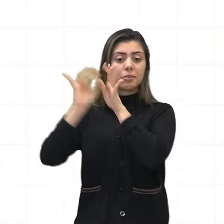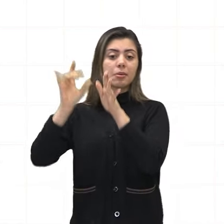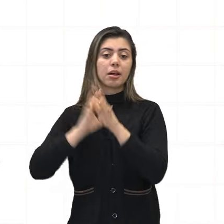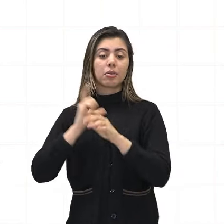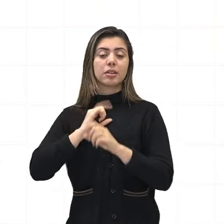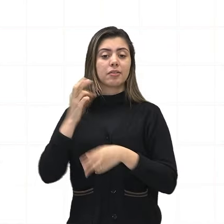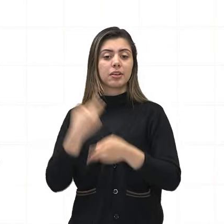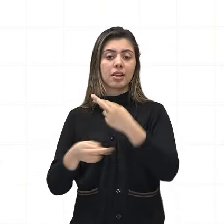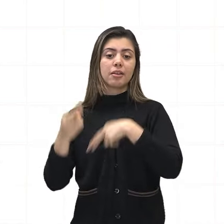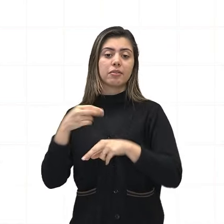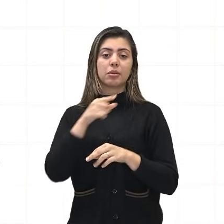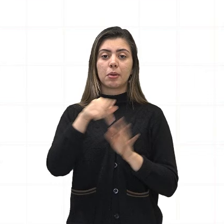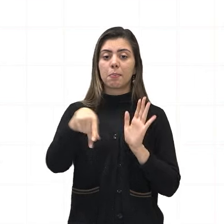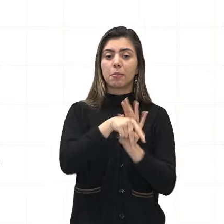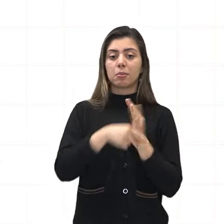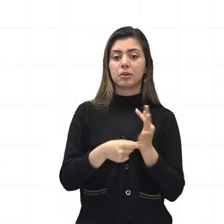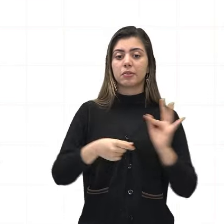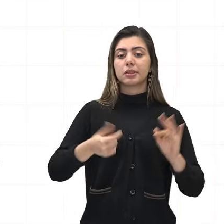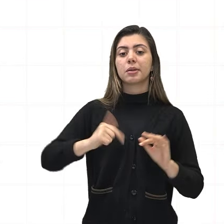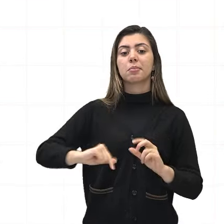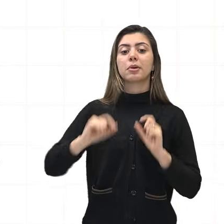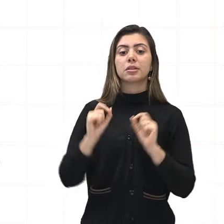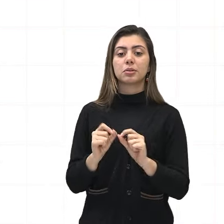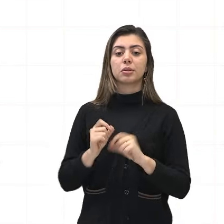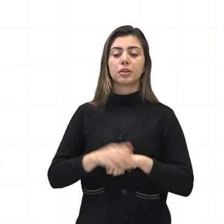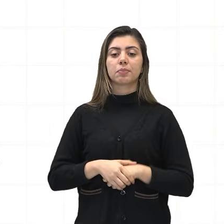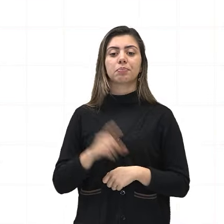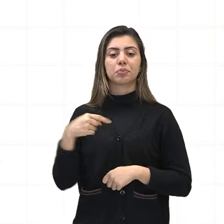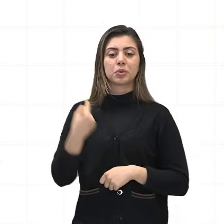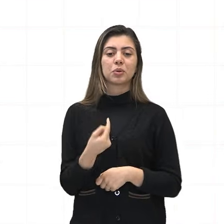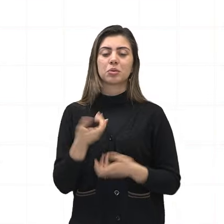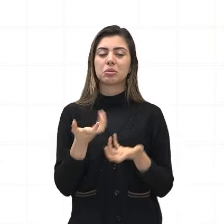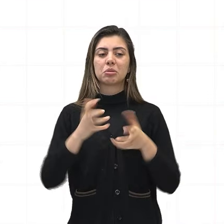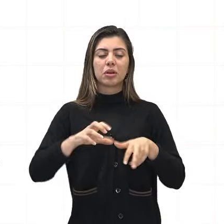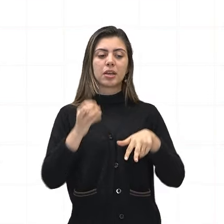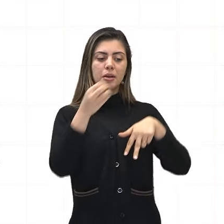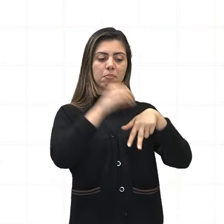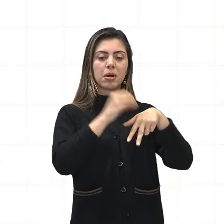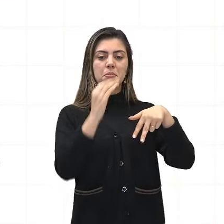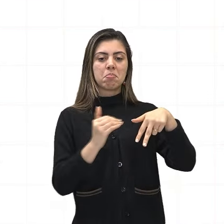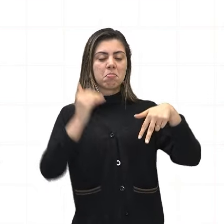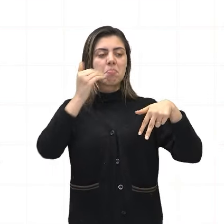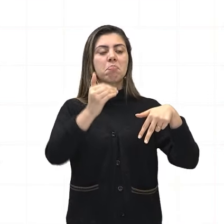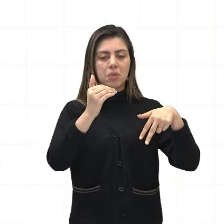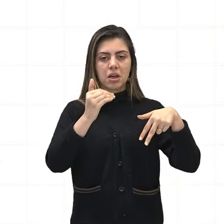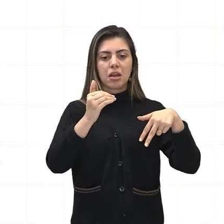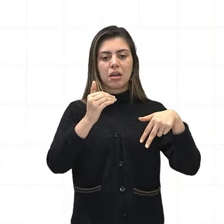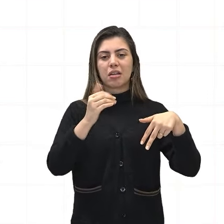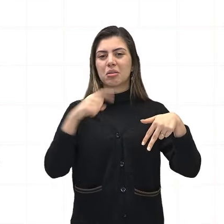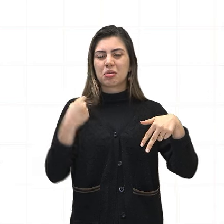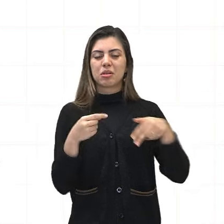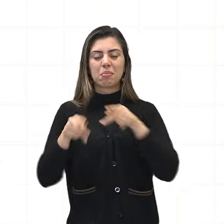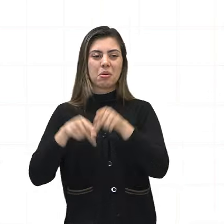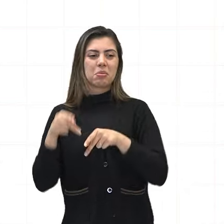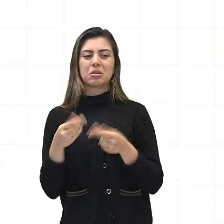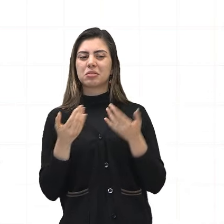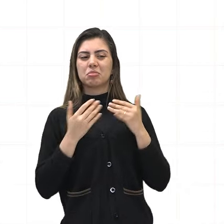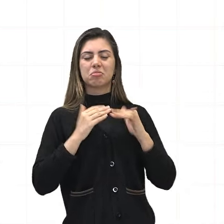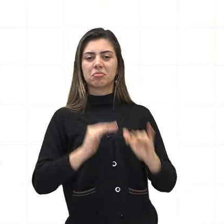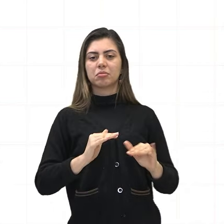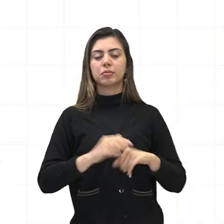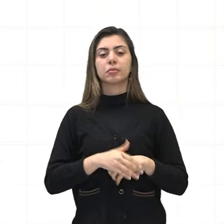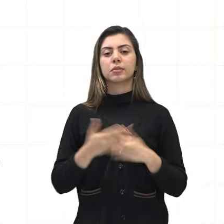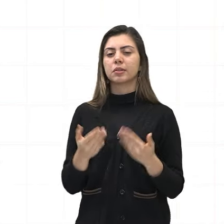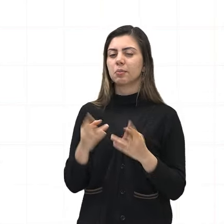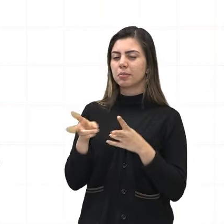Revolução Francesa e à insatisfação com o domínio do absolutismo monárquico. Então observa aí, pausa nesse texto,